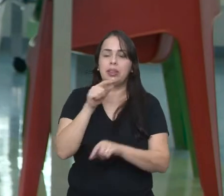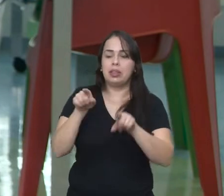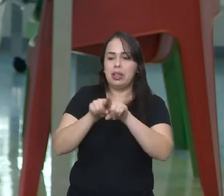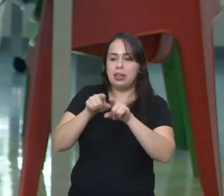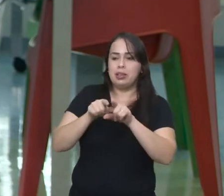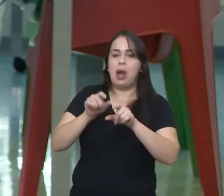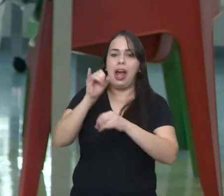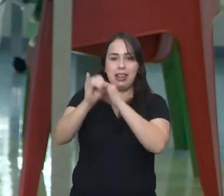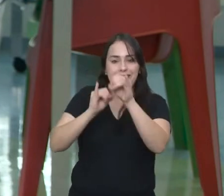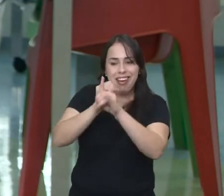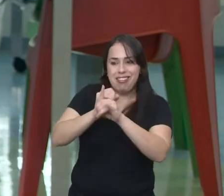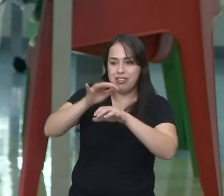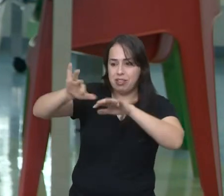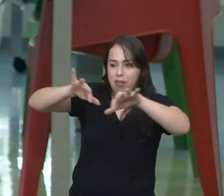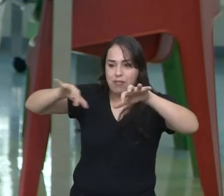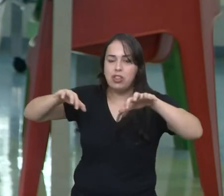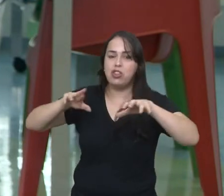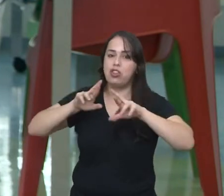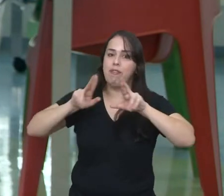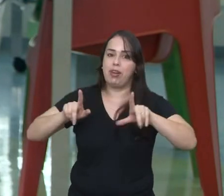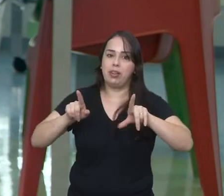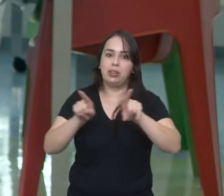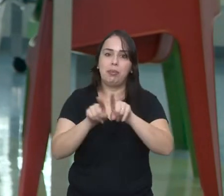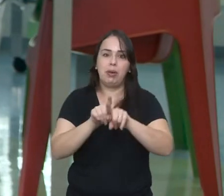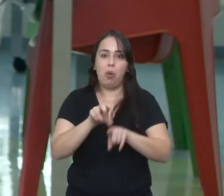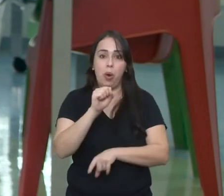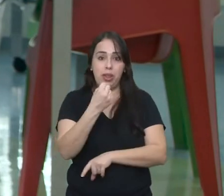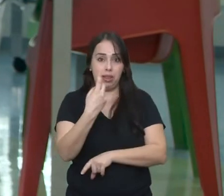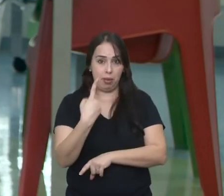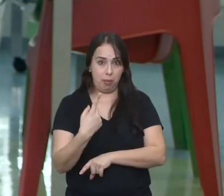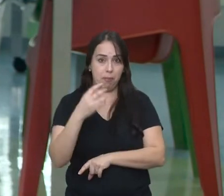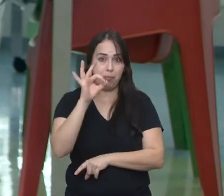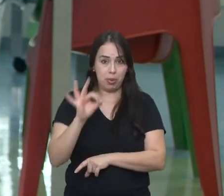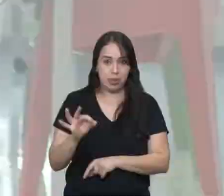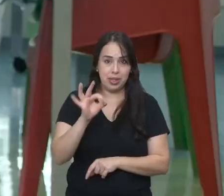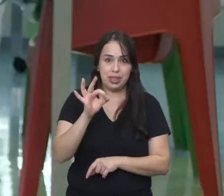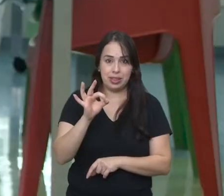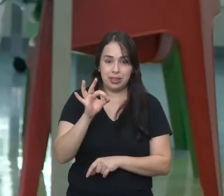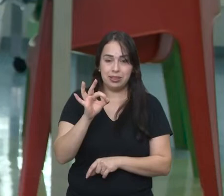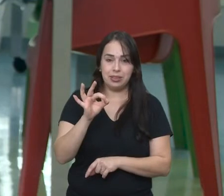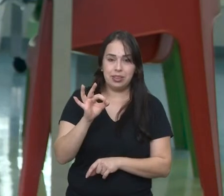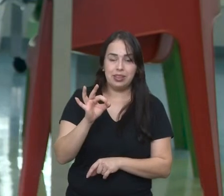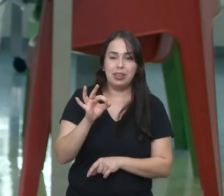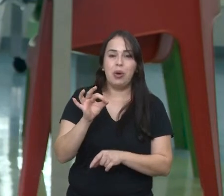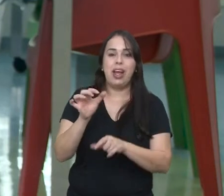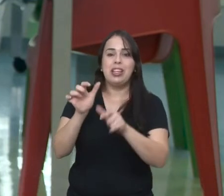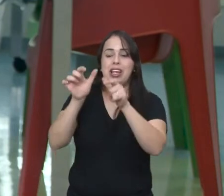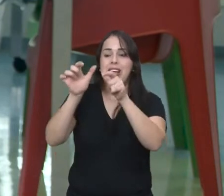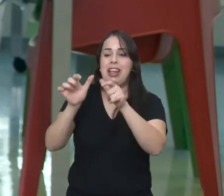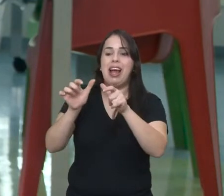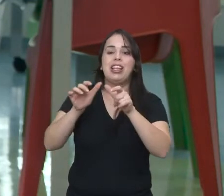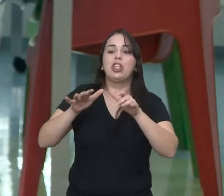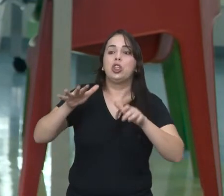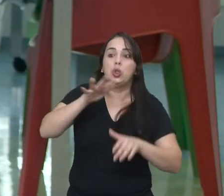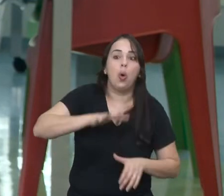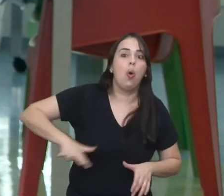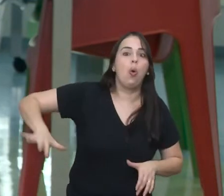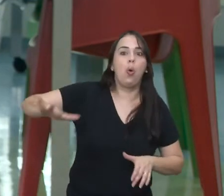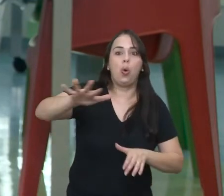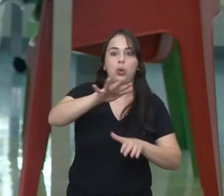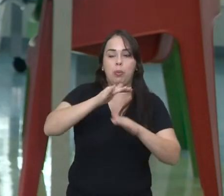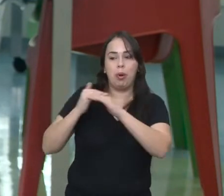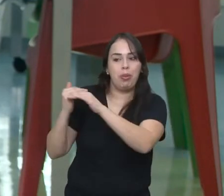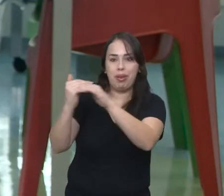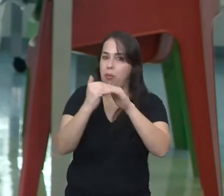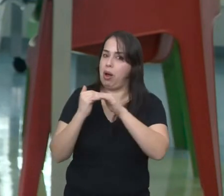altíssima renda. Né? E aí, portanto, esses objetos também estão distribuídos de maneira desigual. E esses 81% que têm